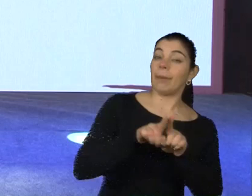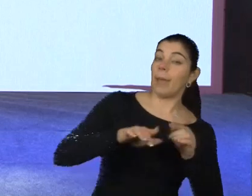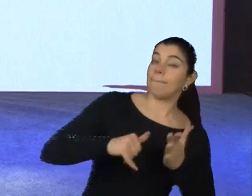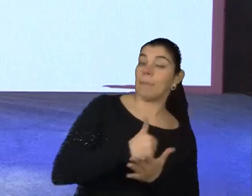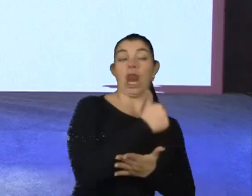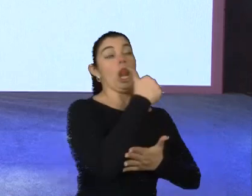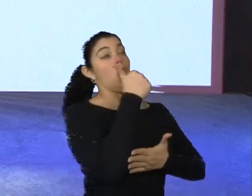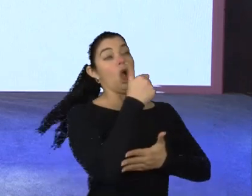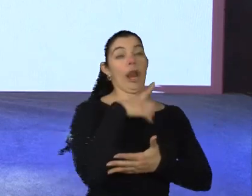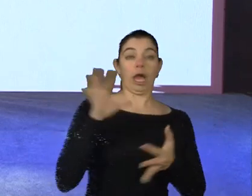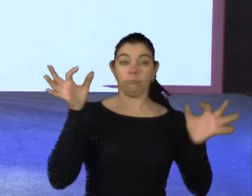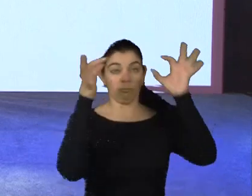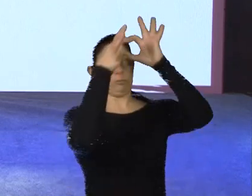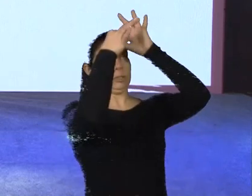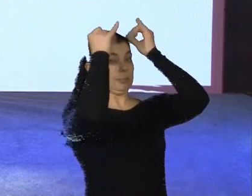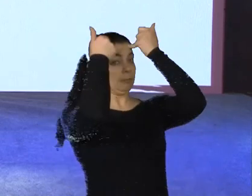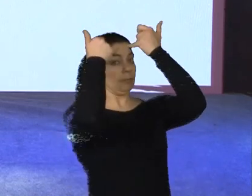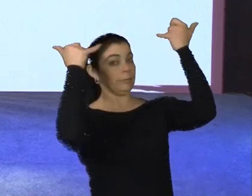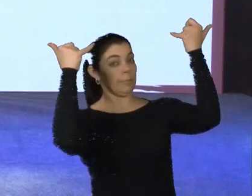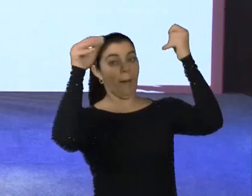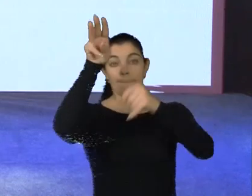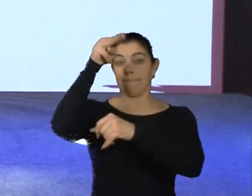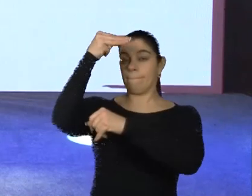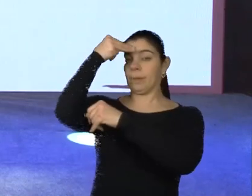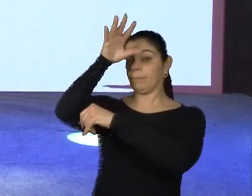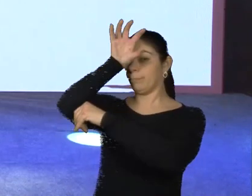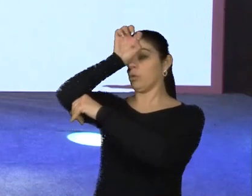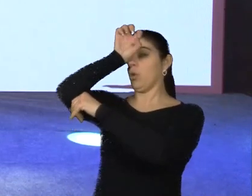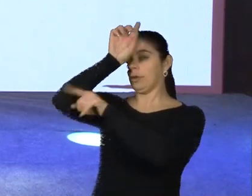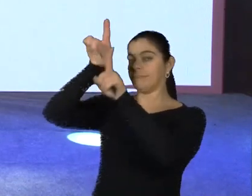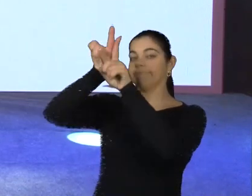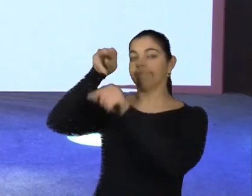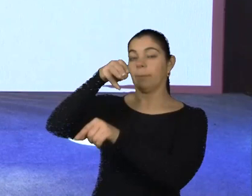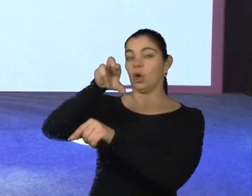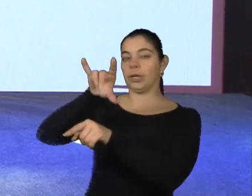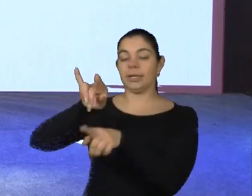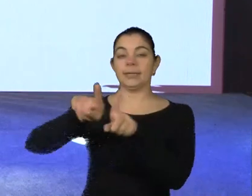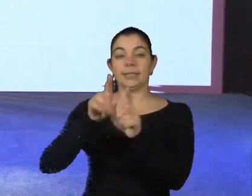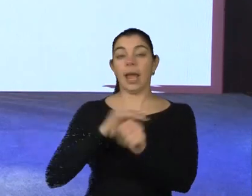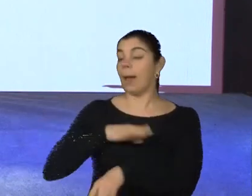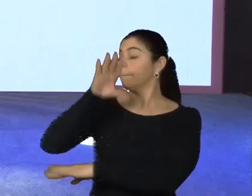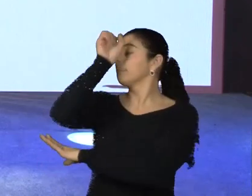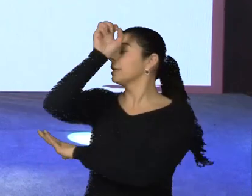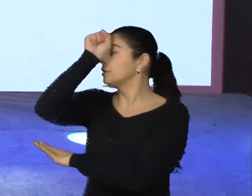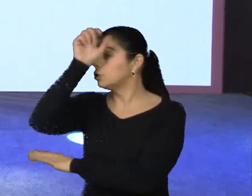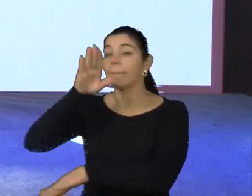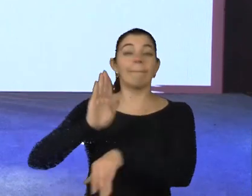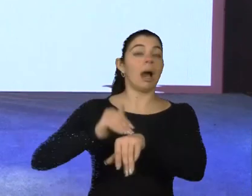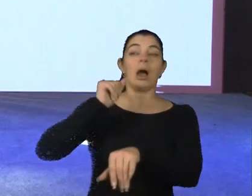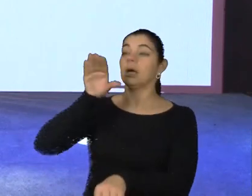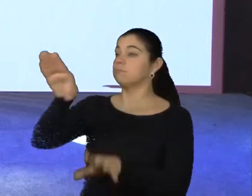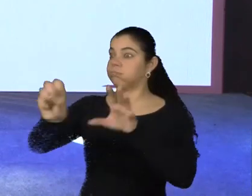de cognição, melhora de memória, melhora na sua interação de aprendizado. Melhora